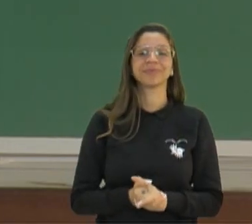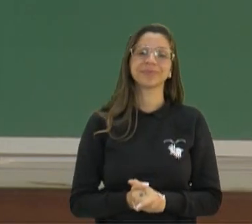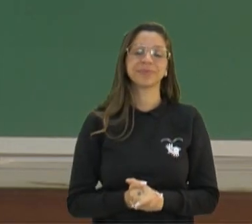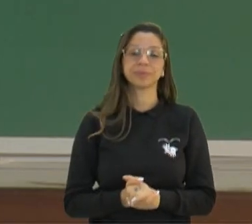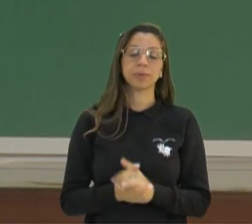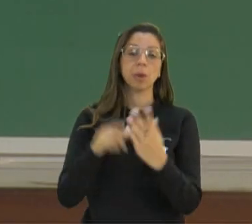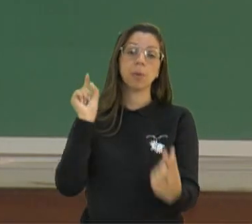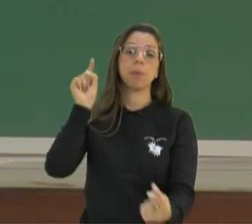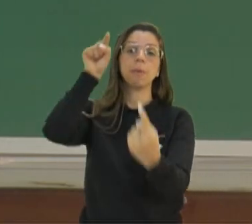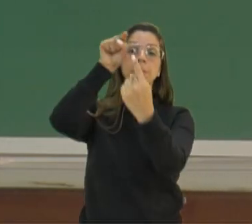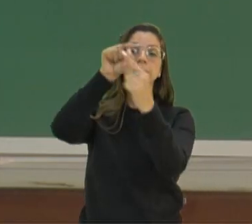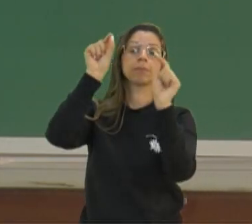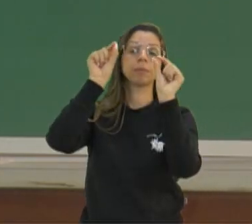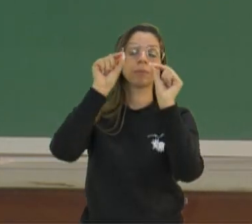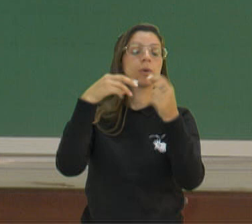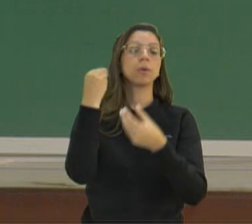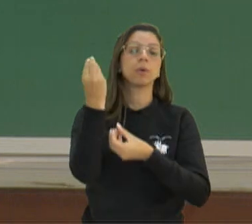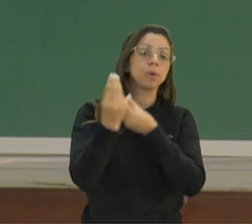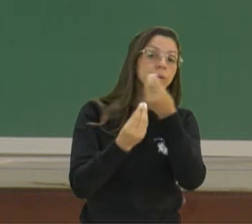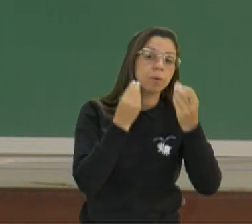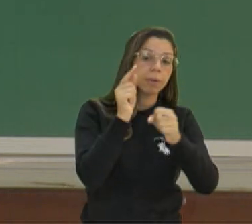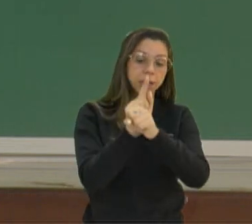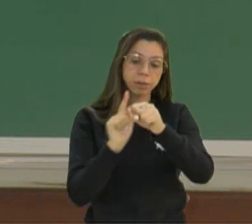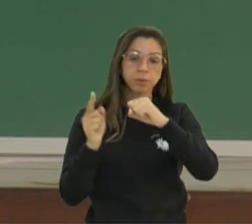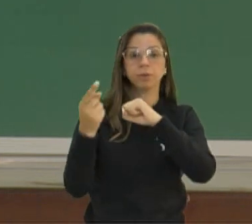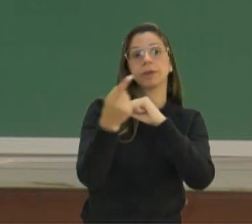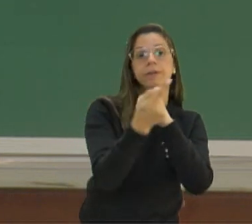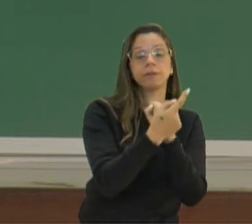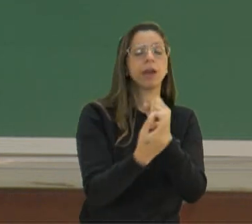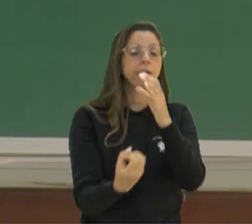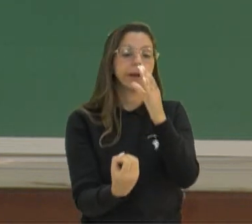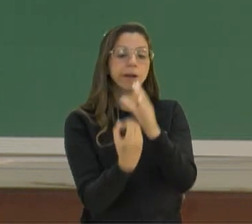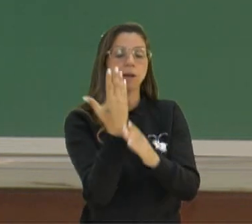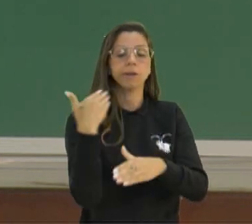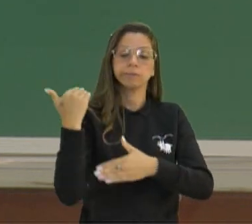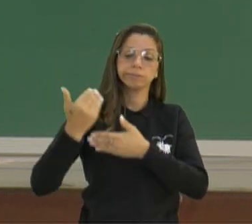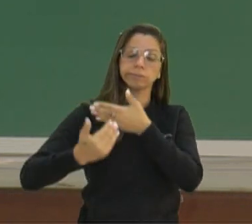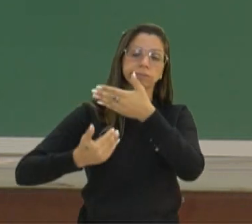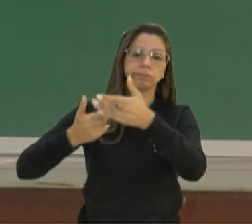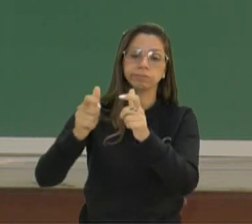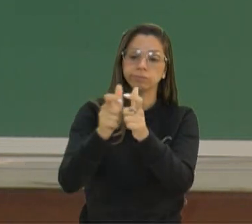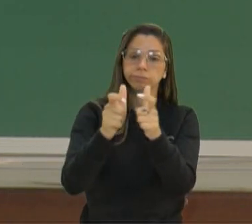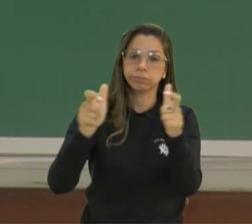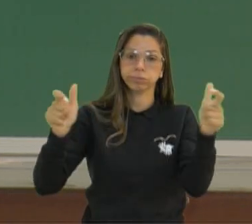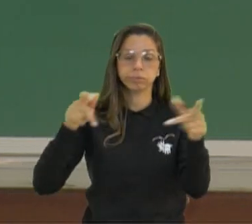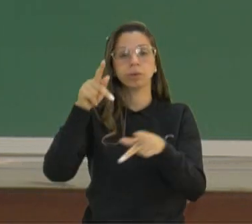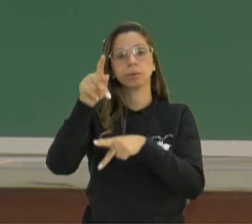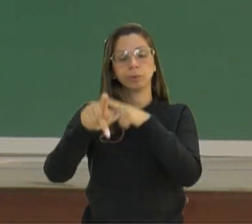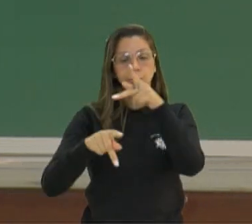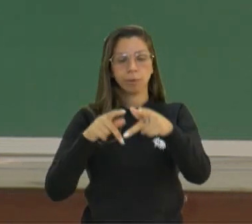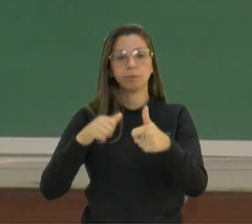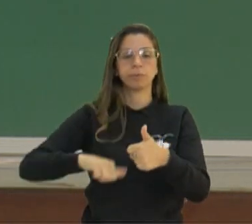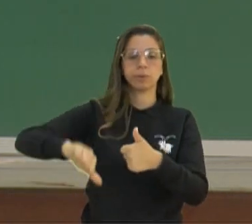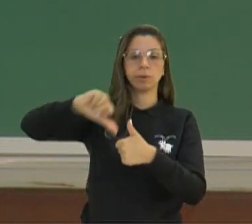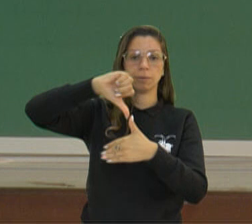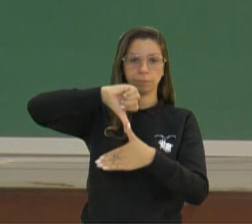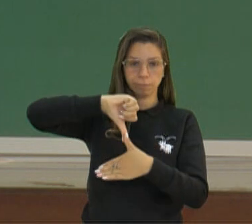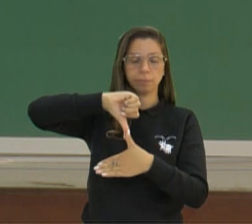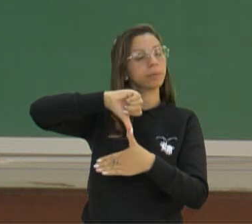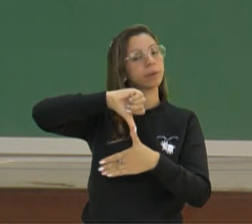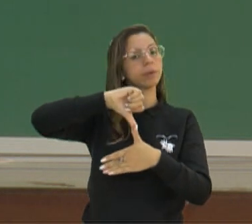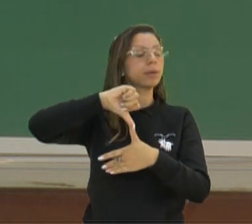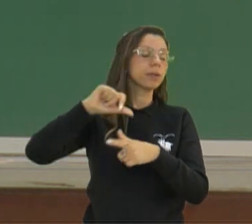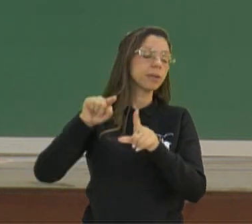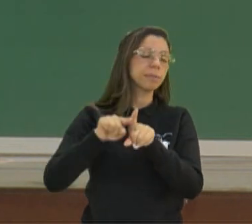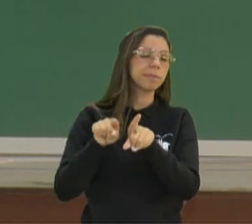Os objetivos, vamos conhecer a dinâmica demográfica, a formação, a evolução, o crescimento da população da América do Sul e as